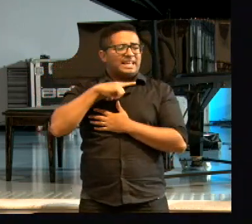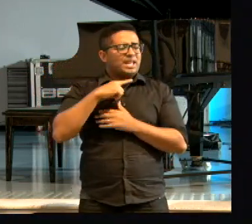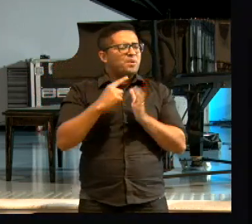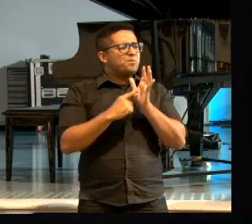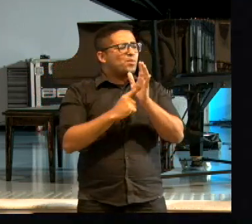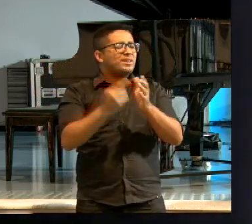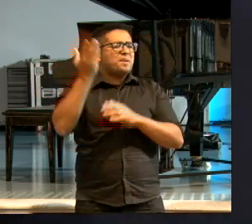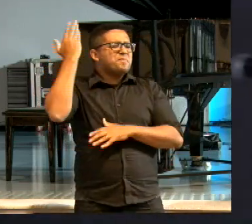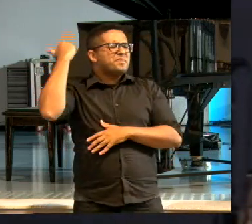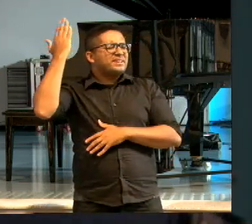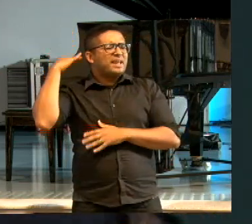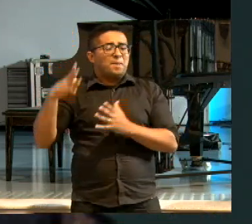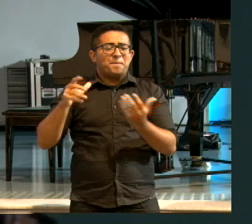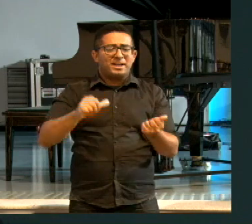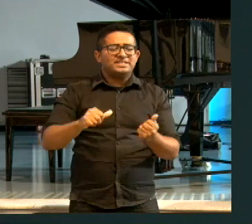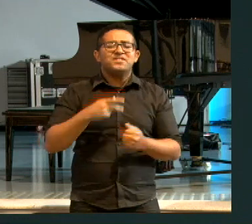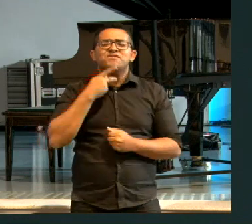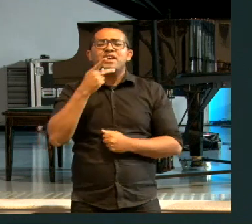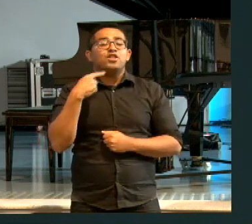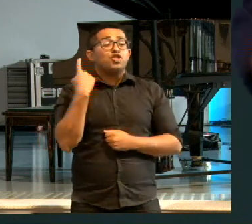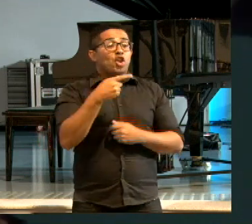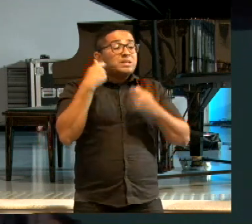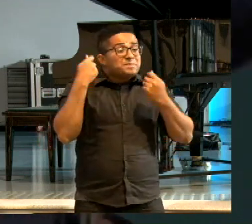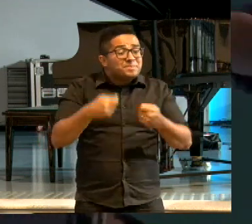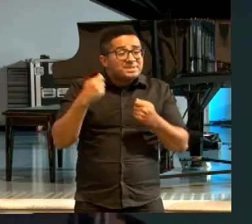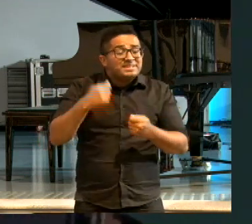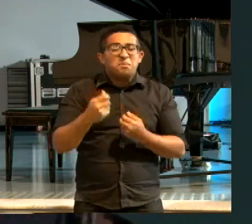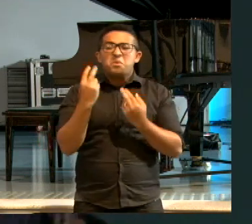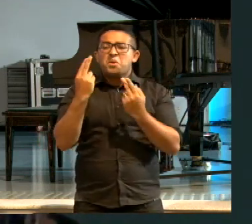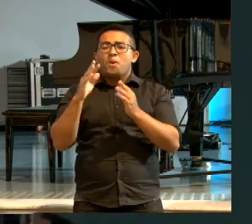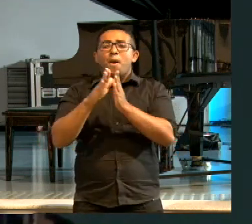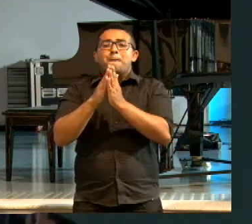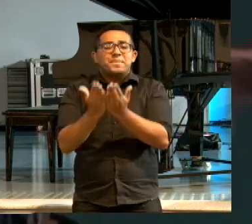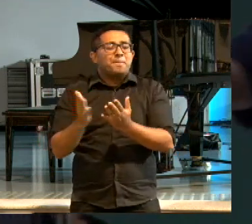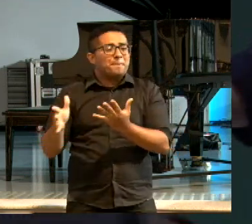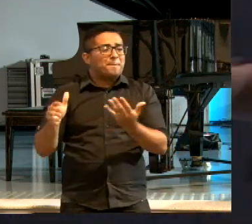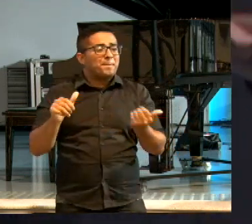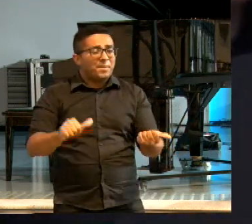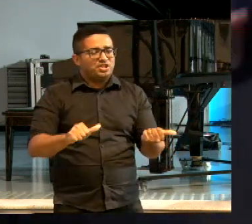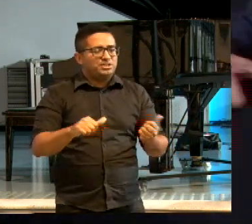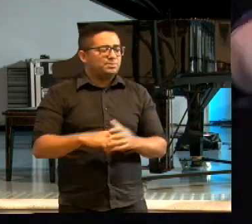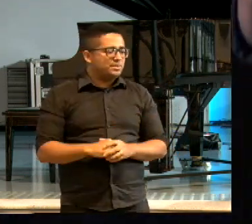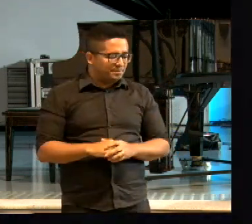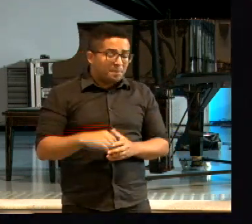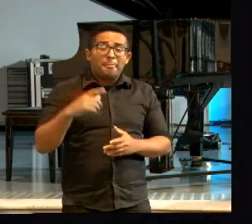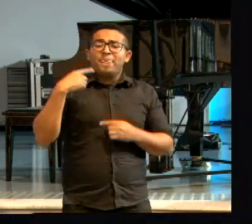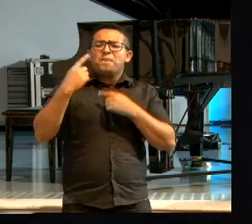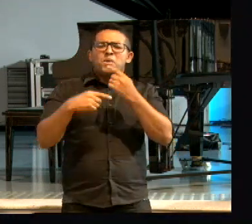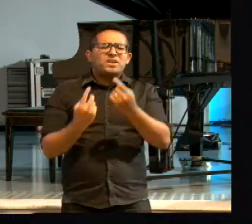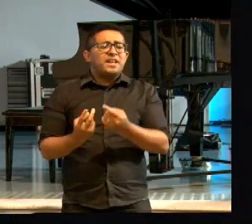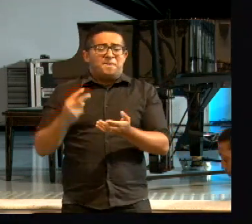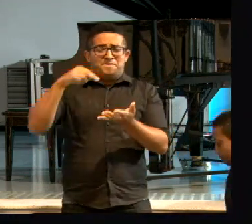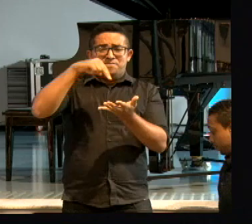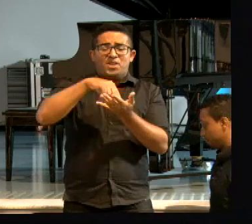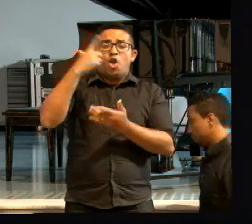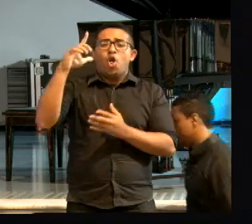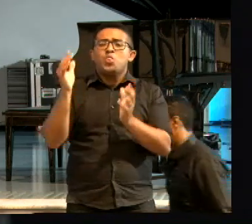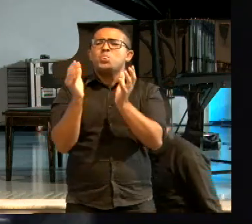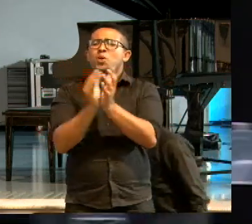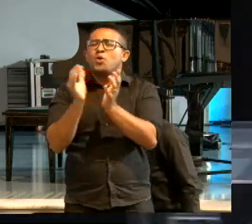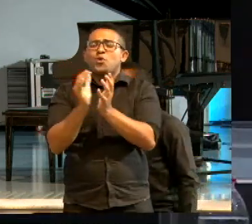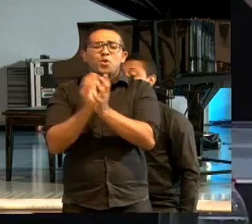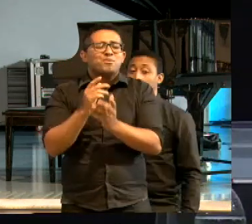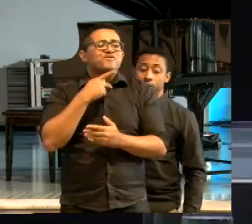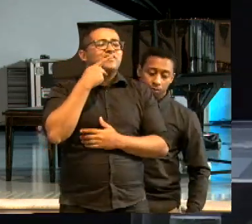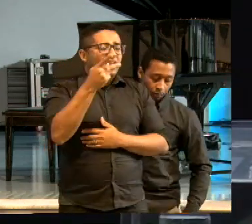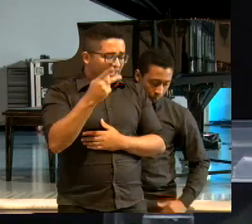sucedidos depois pelos batistas, dizendo: nós precisamos voltar a praticar o modelo bíblico do batismo. Mas daqui a pouco se levantam outros grupos, como os wesleyanos, por